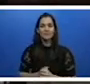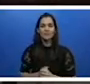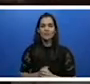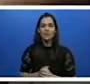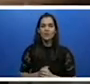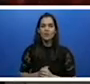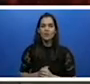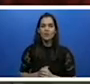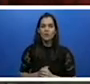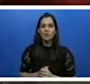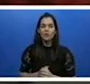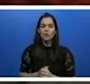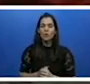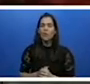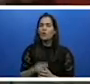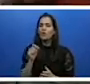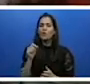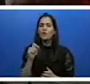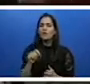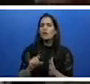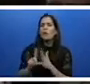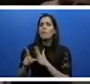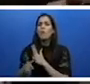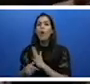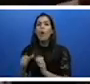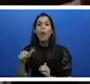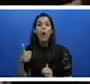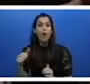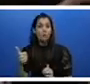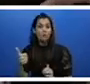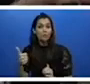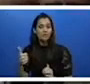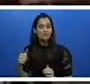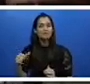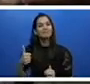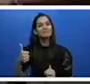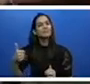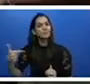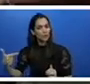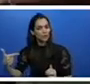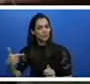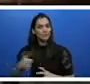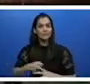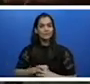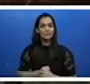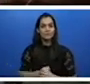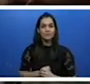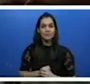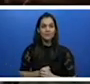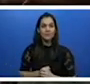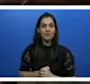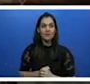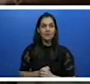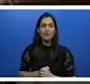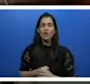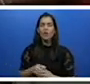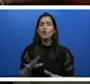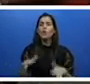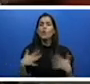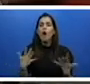está imediatamente depois do 11? O 12. Qual número vem